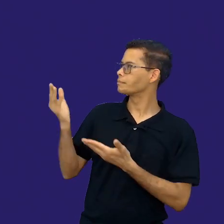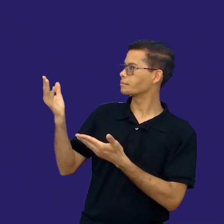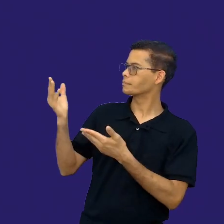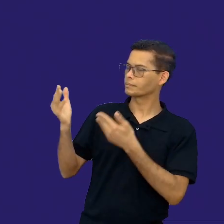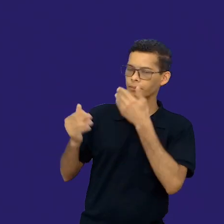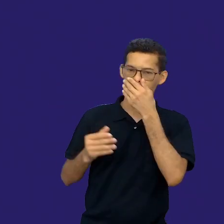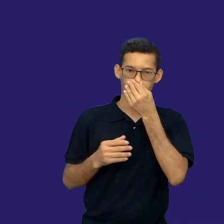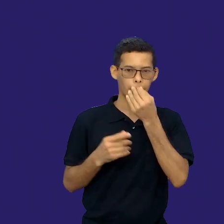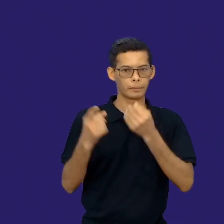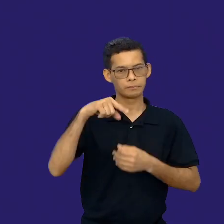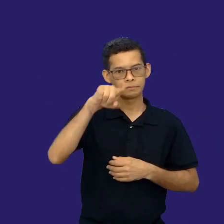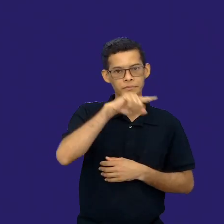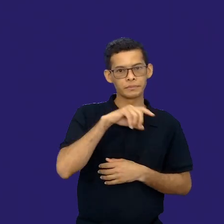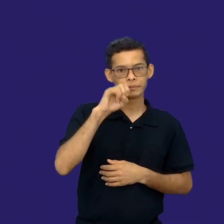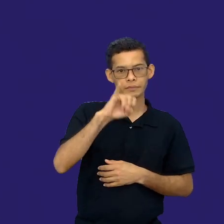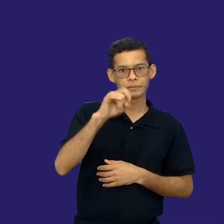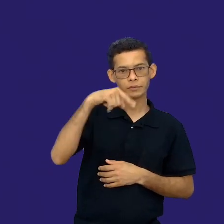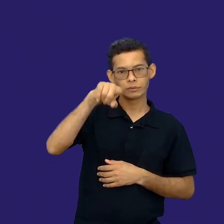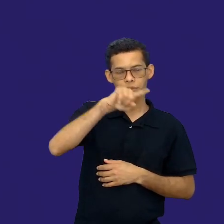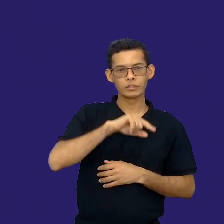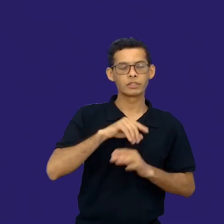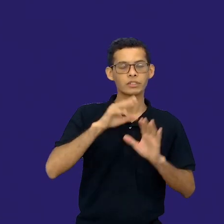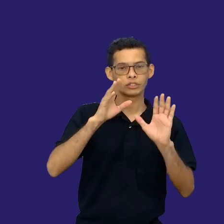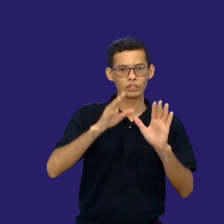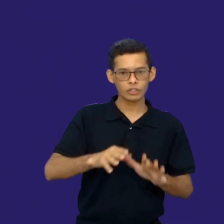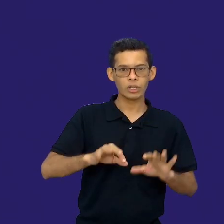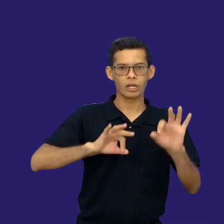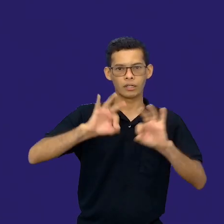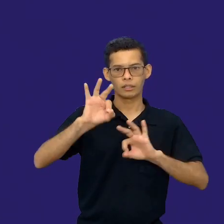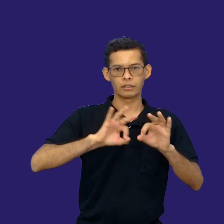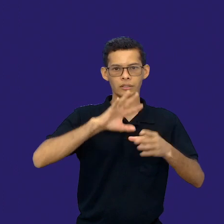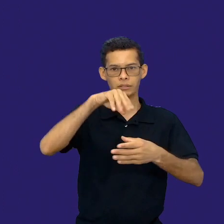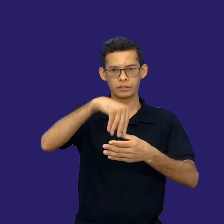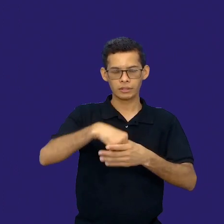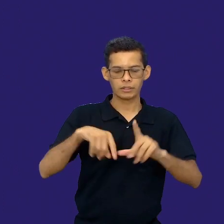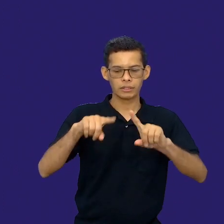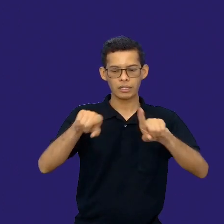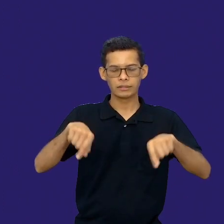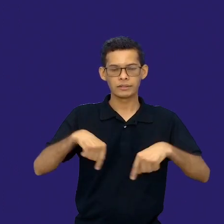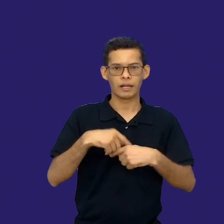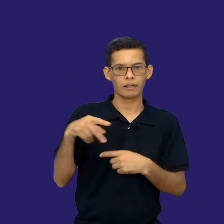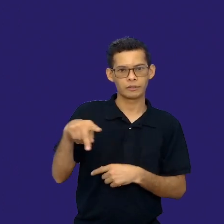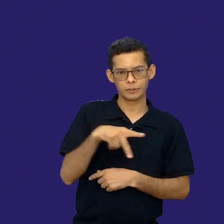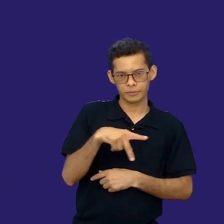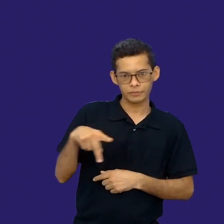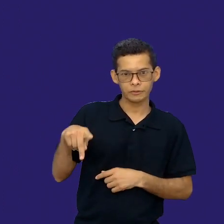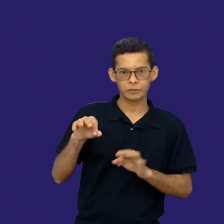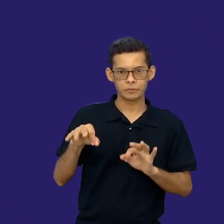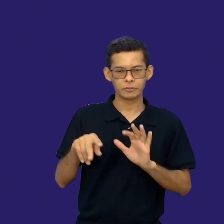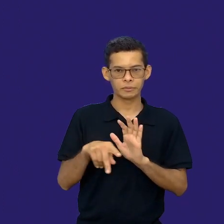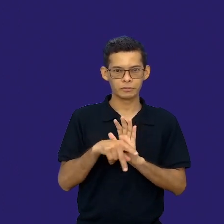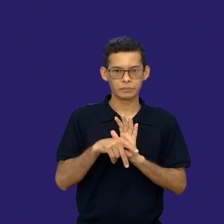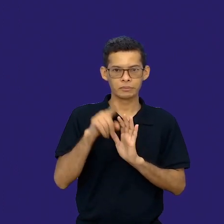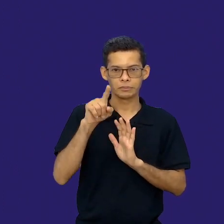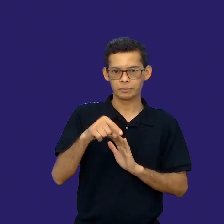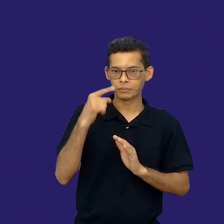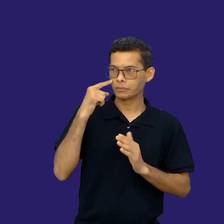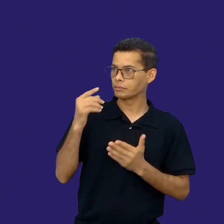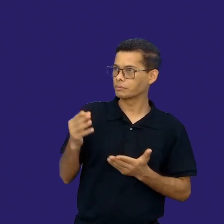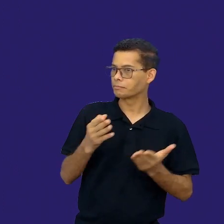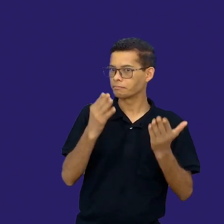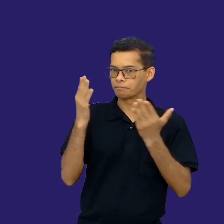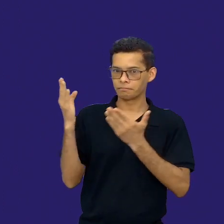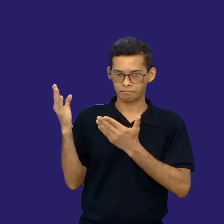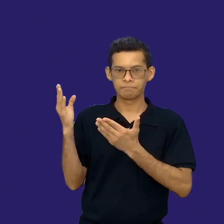PowerPoints. Se vocês já se organizaram aí na sala dos professores, onde vocês estejam assistindo a essa gravação,